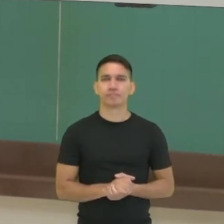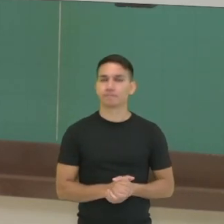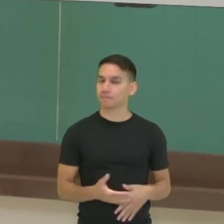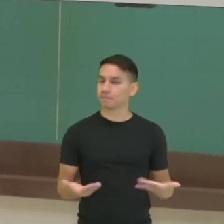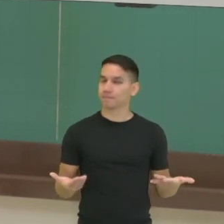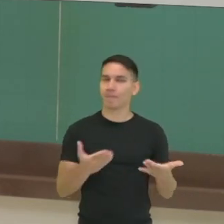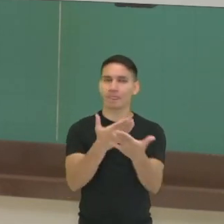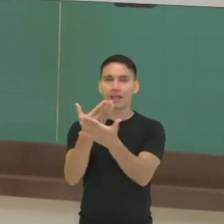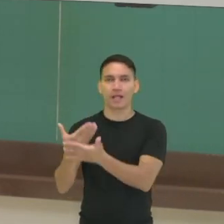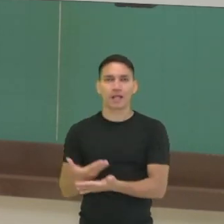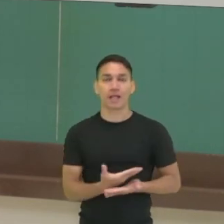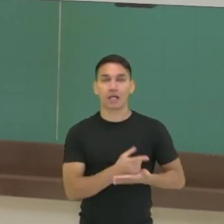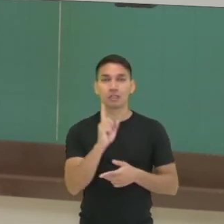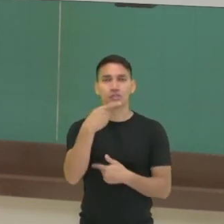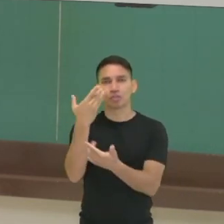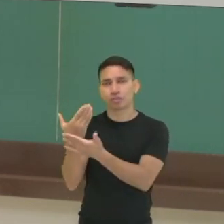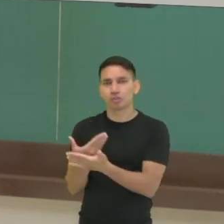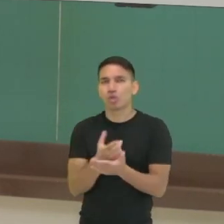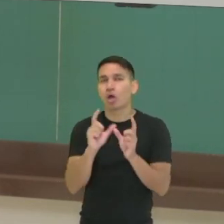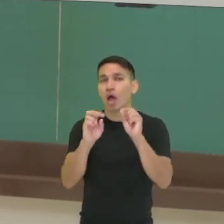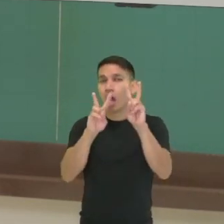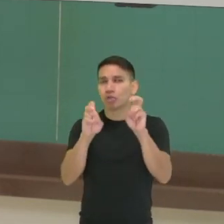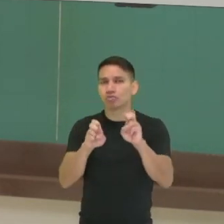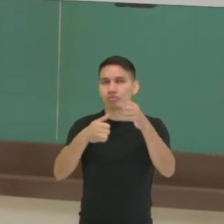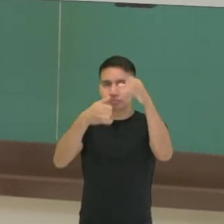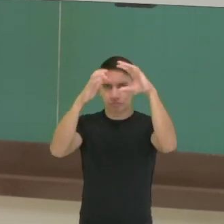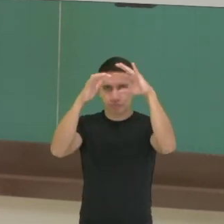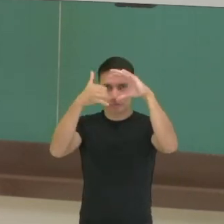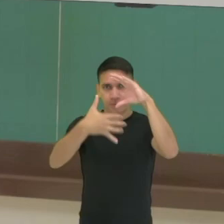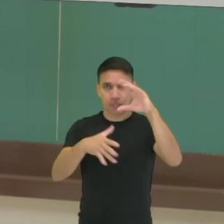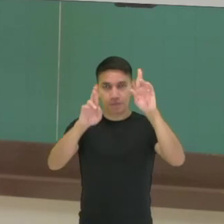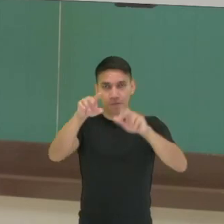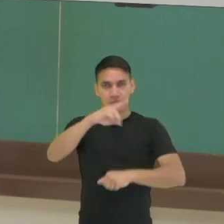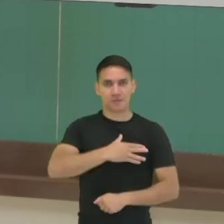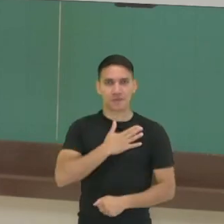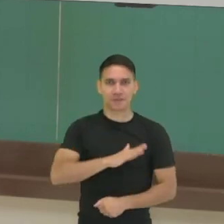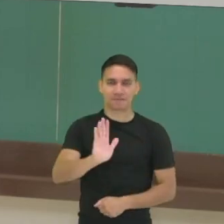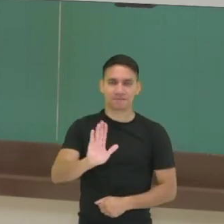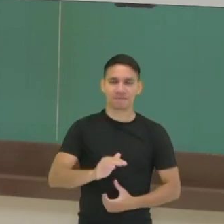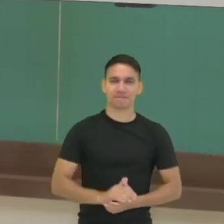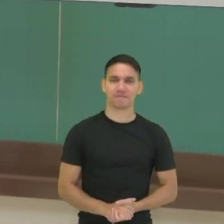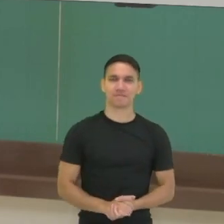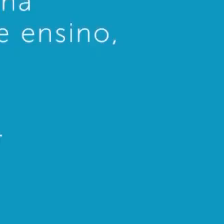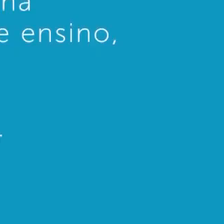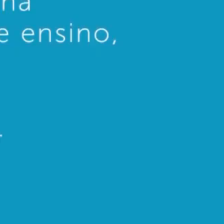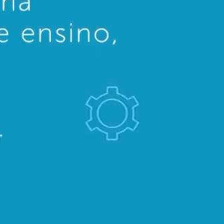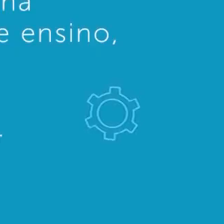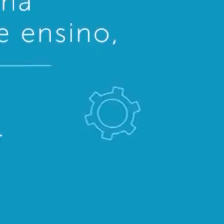Nessa aula, nós falamos sobre o sistema nervoso. Espero que vocês tenham gostado e até breve!